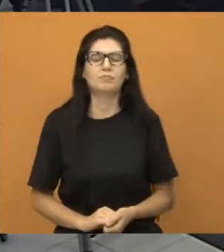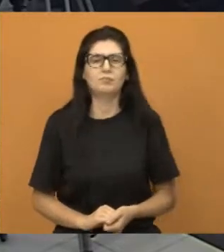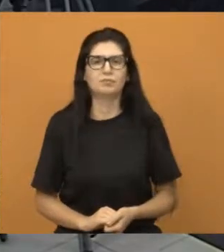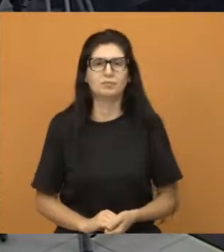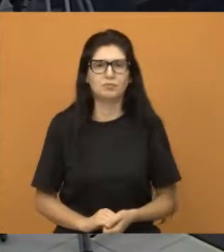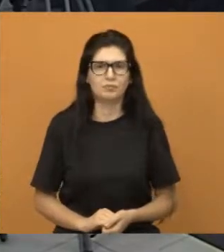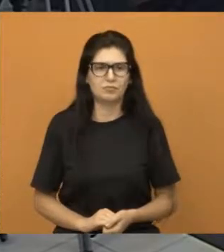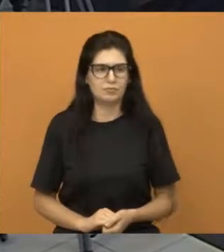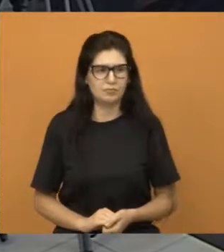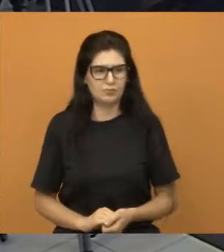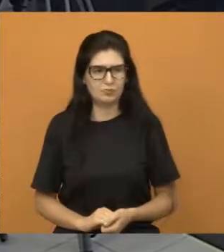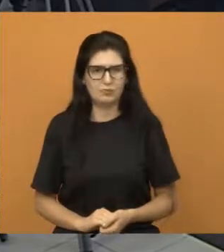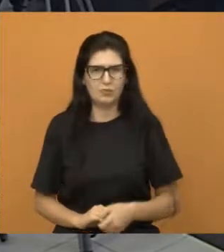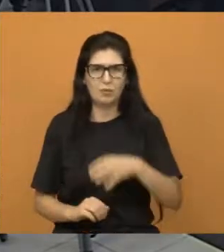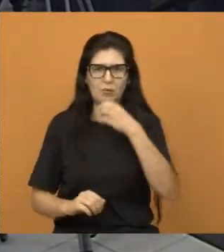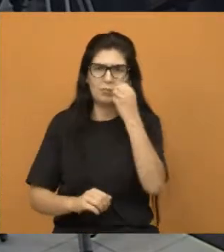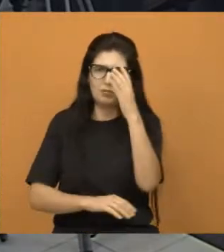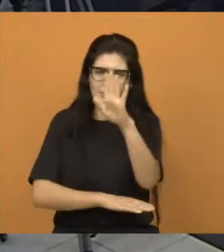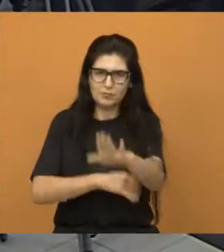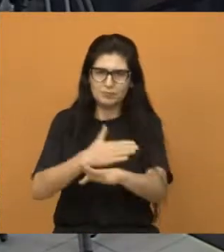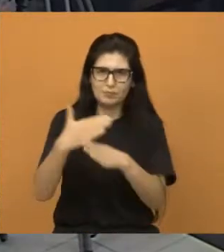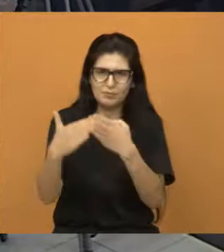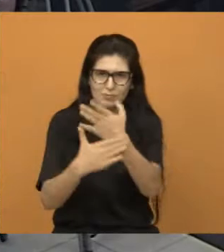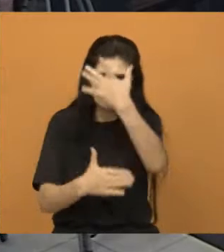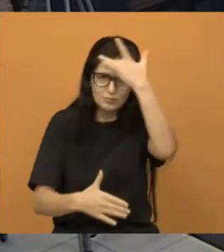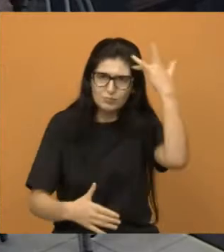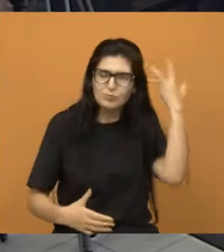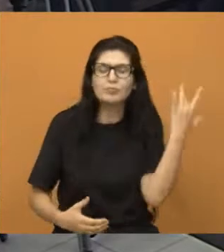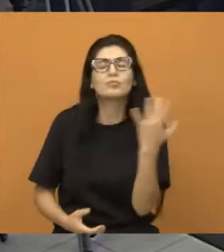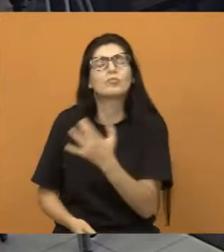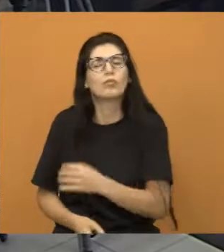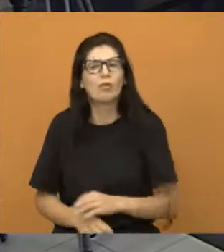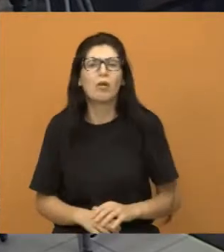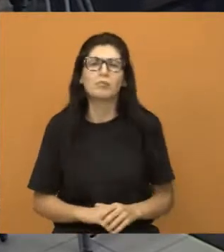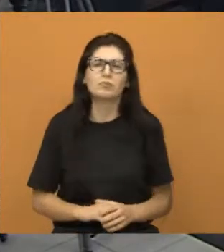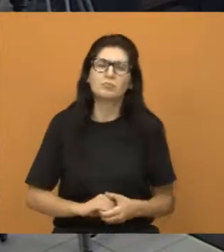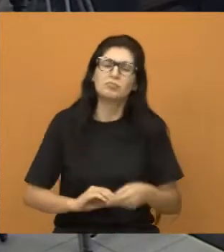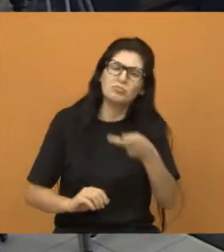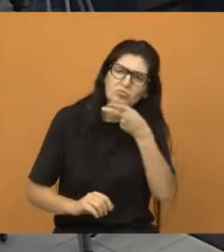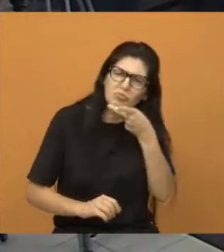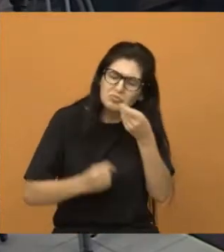Bom, boa tarde a todos. Vou ser breve.